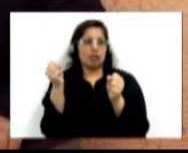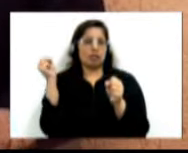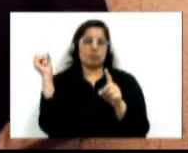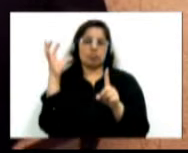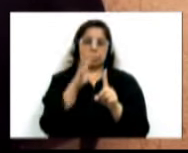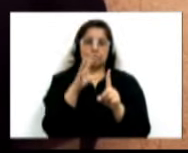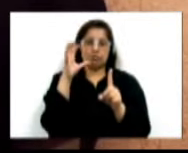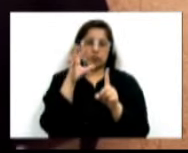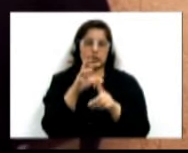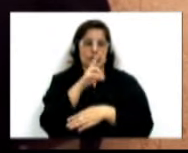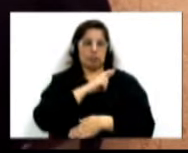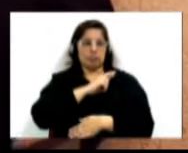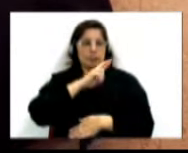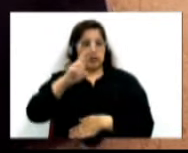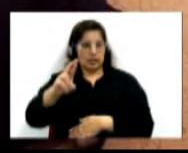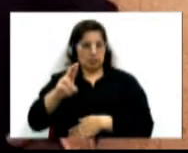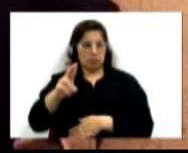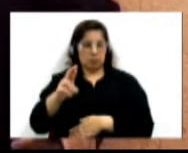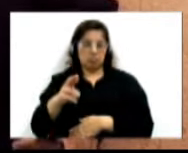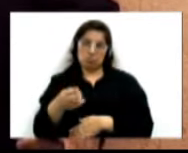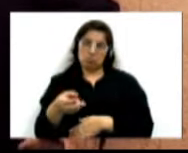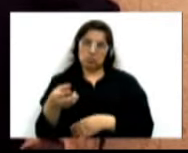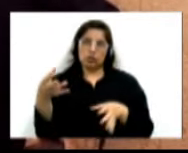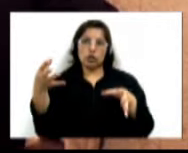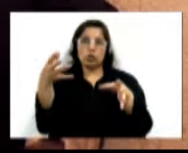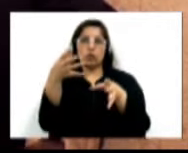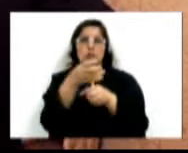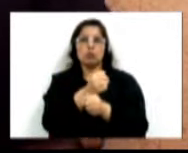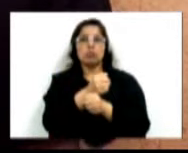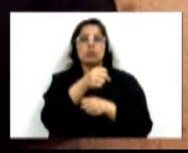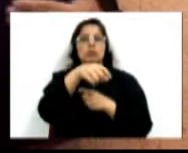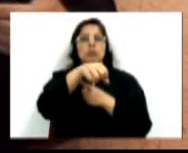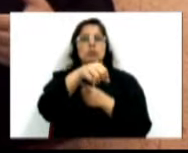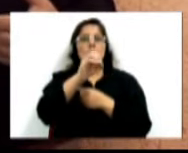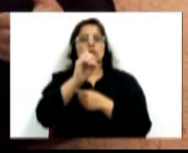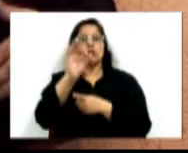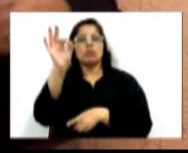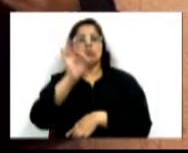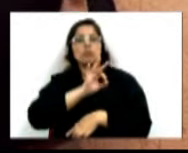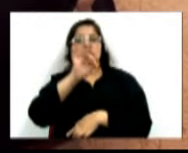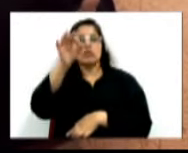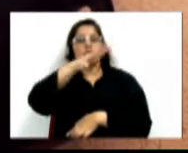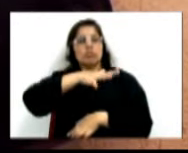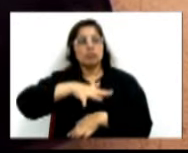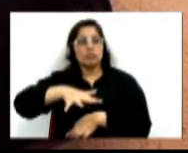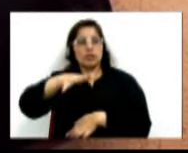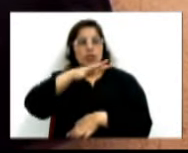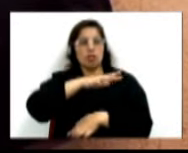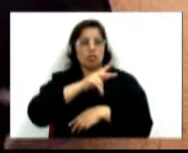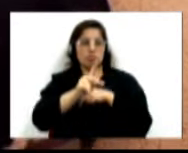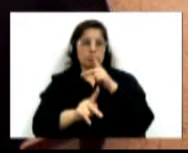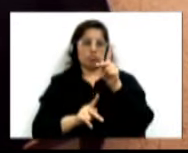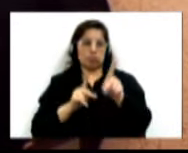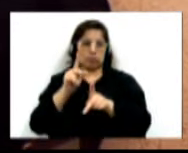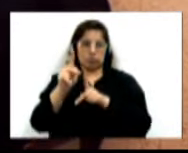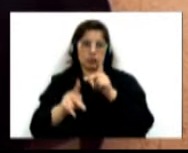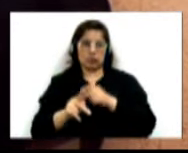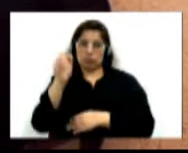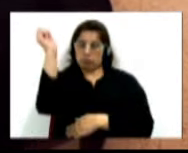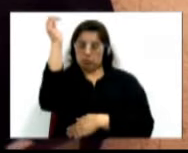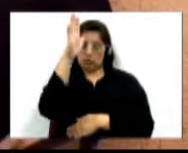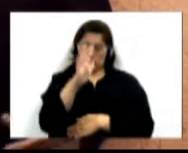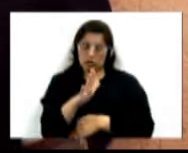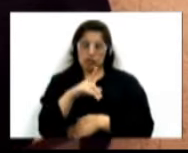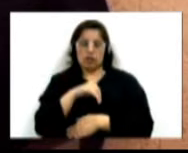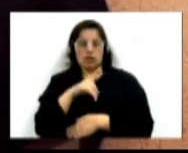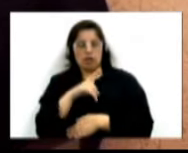brasileira. É claro que essa parcela da população existe um número grande de pessoas com nível superior,